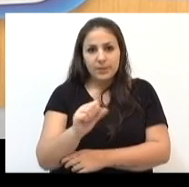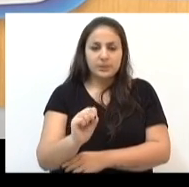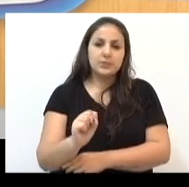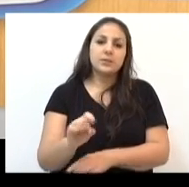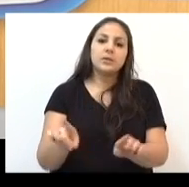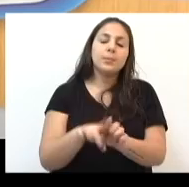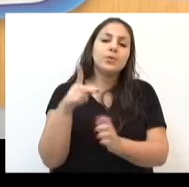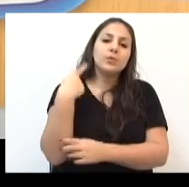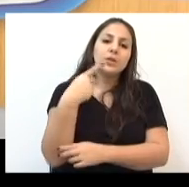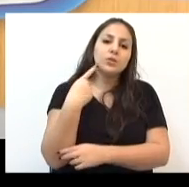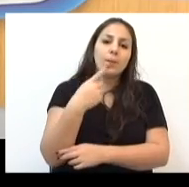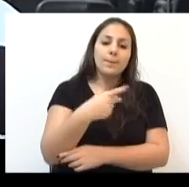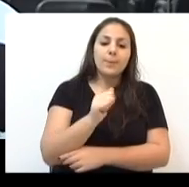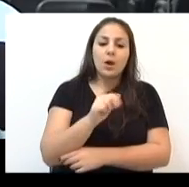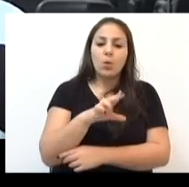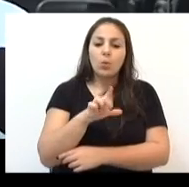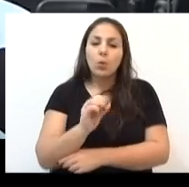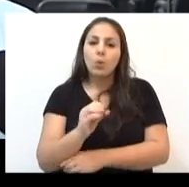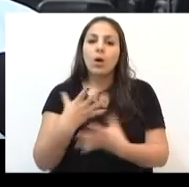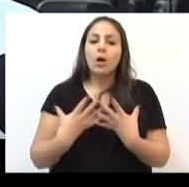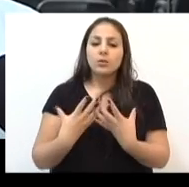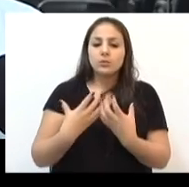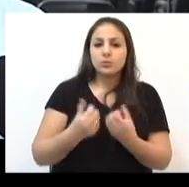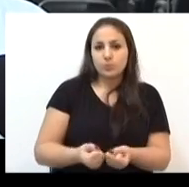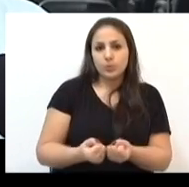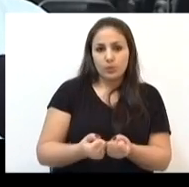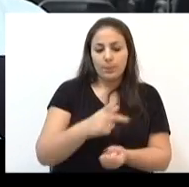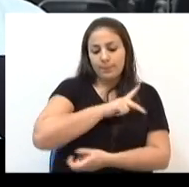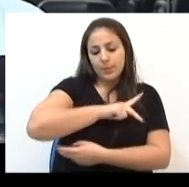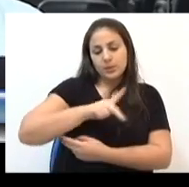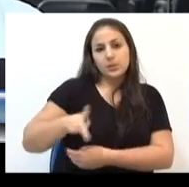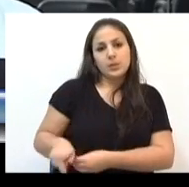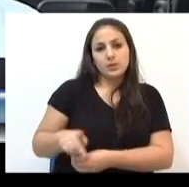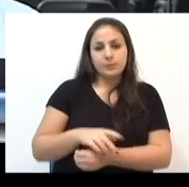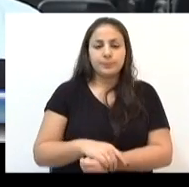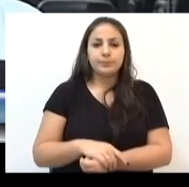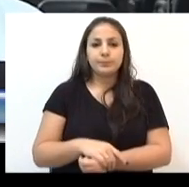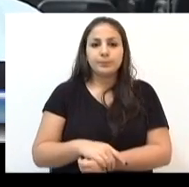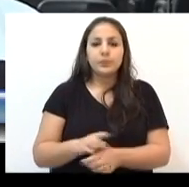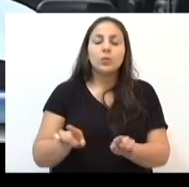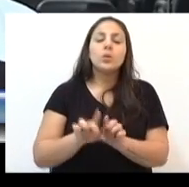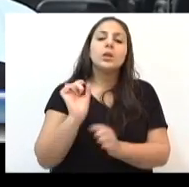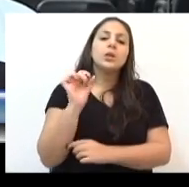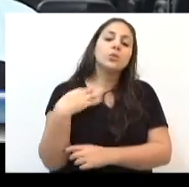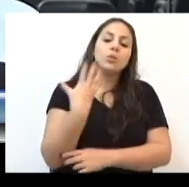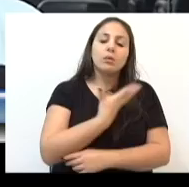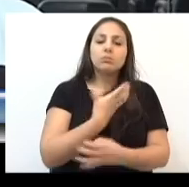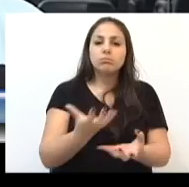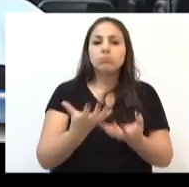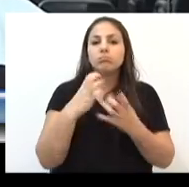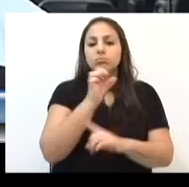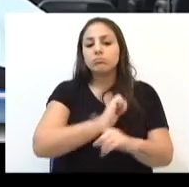assumiu a presidência do grupo. O que nós queremos dar à sociedade?